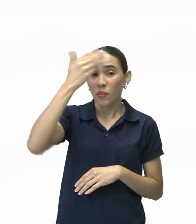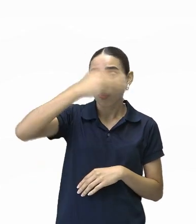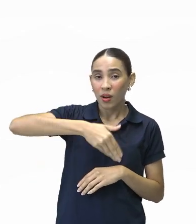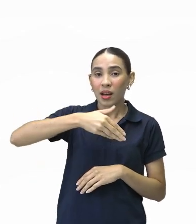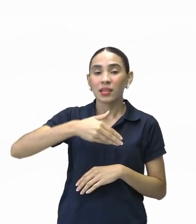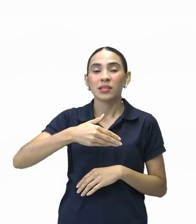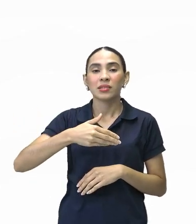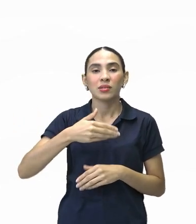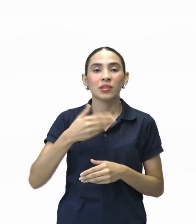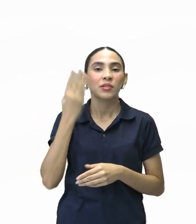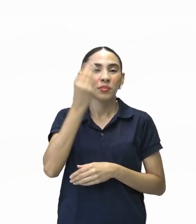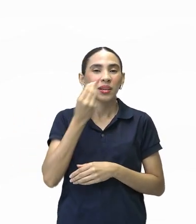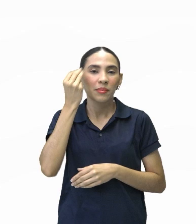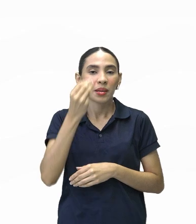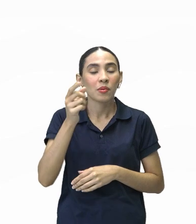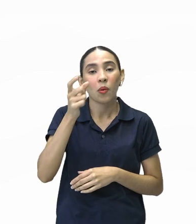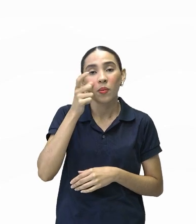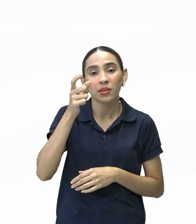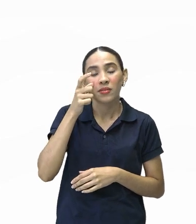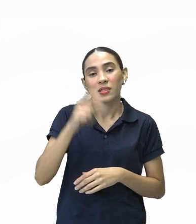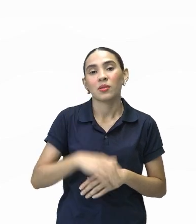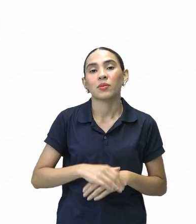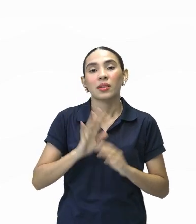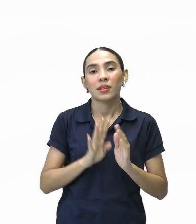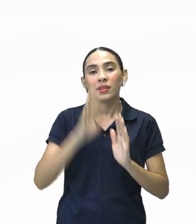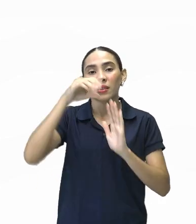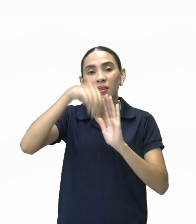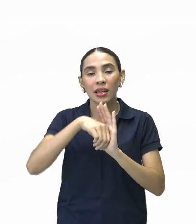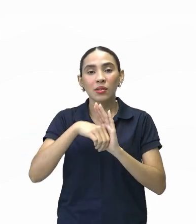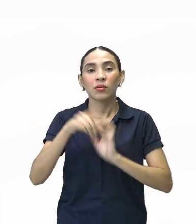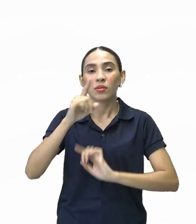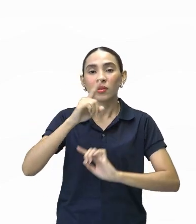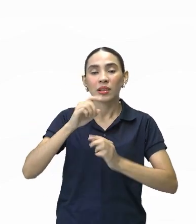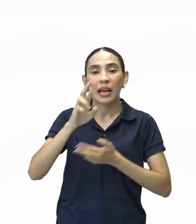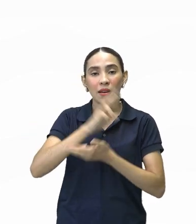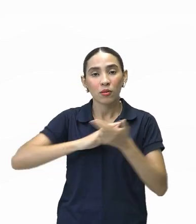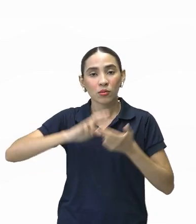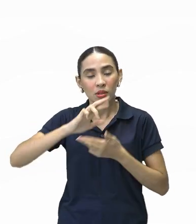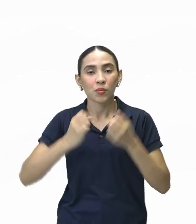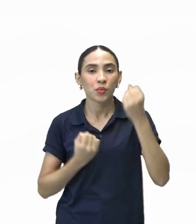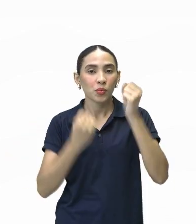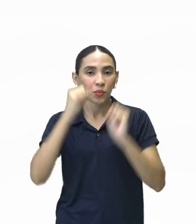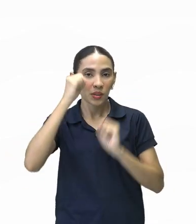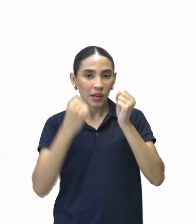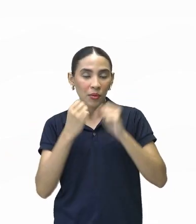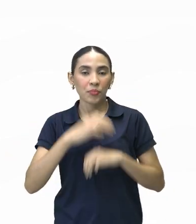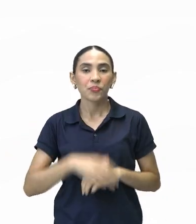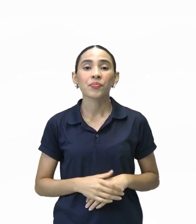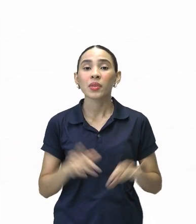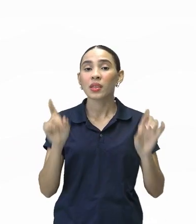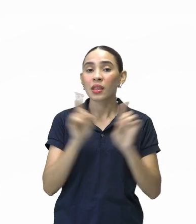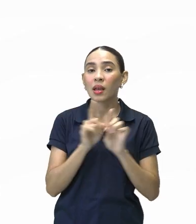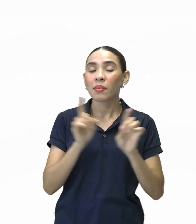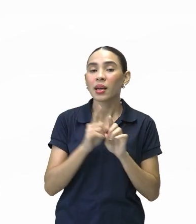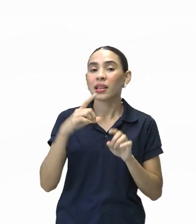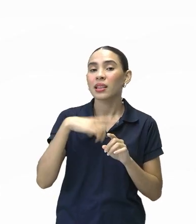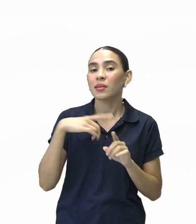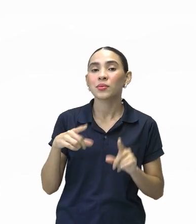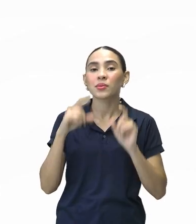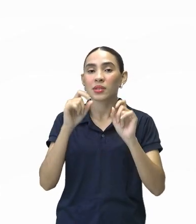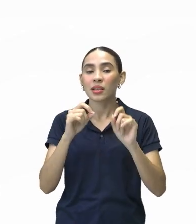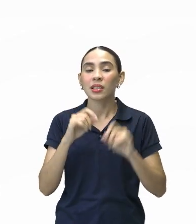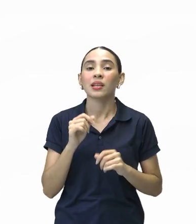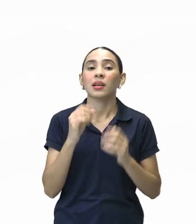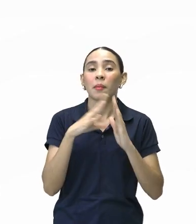evidenciadas aí no experimento de observação dentro da Revolução Industrial. Nós temos também, além